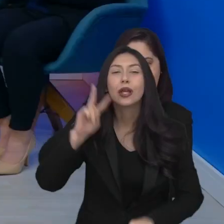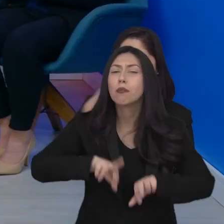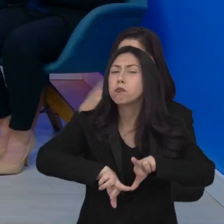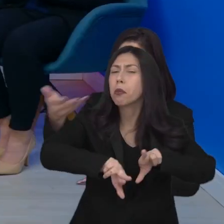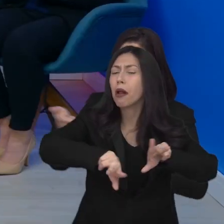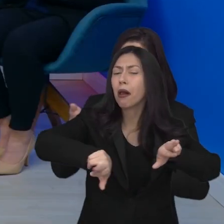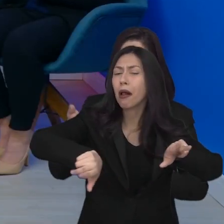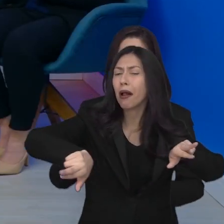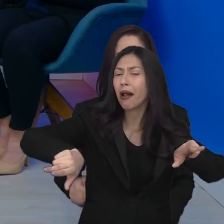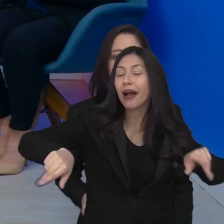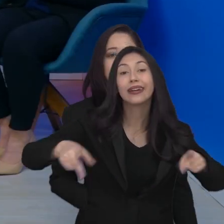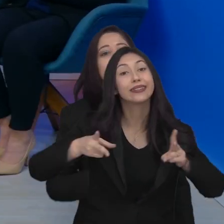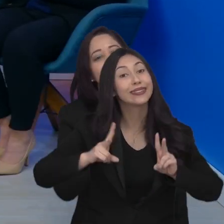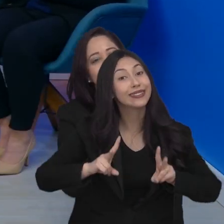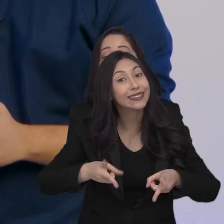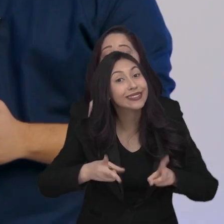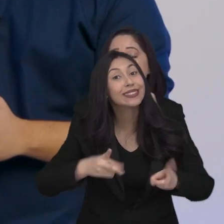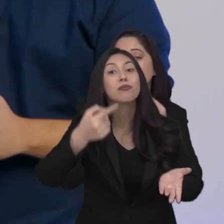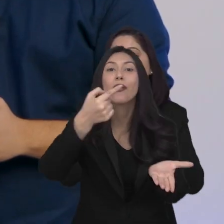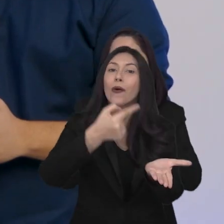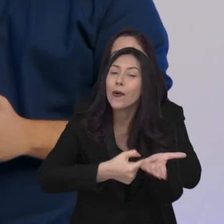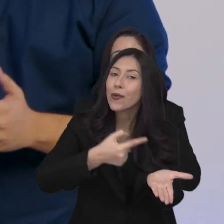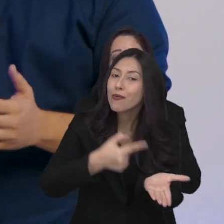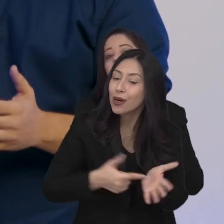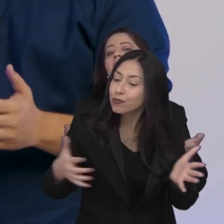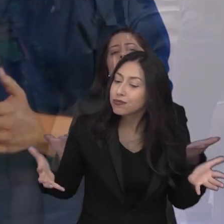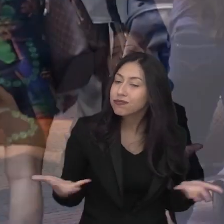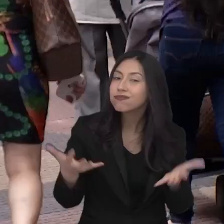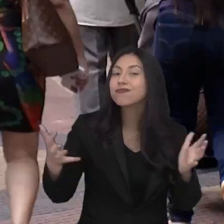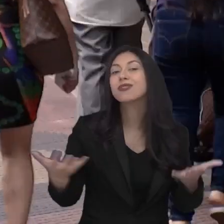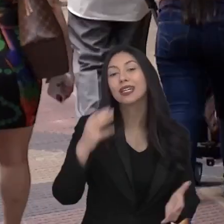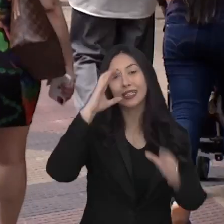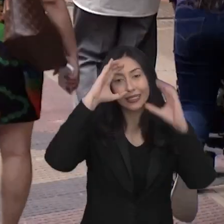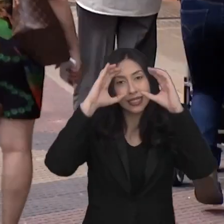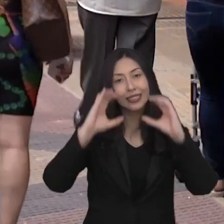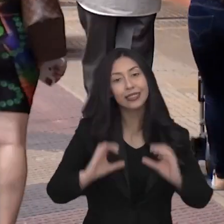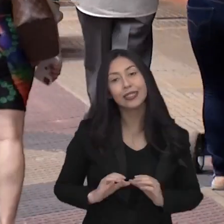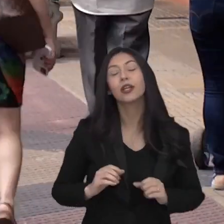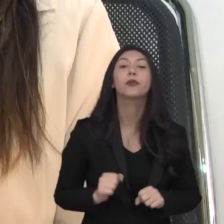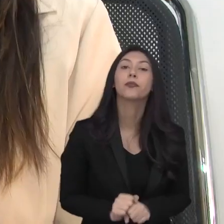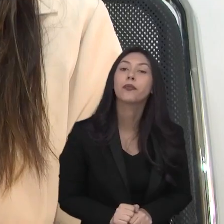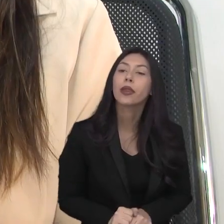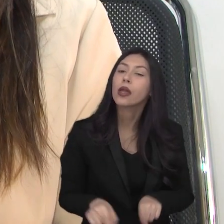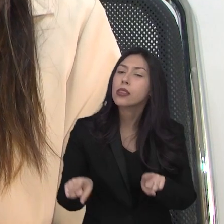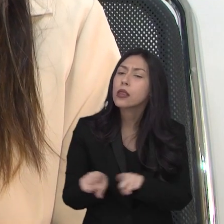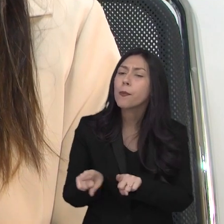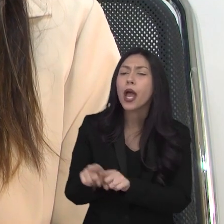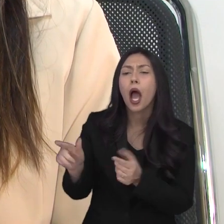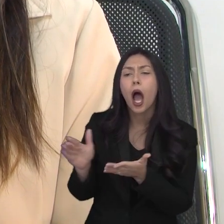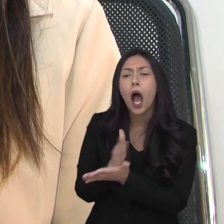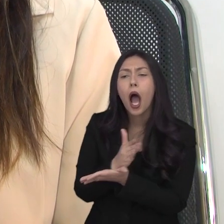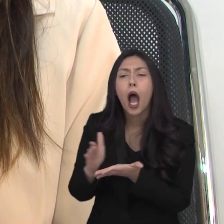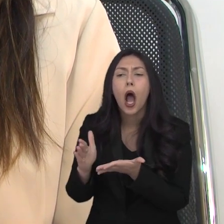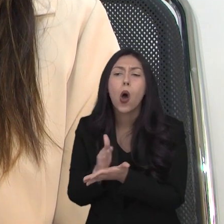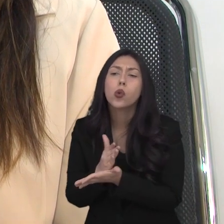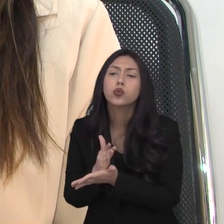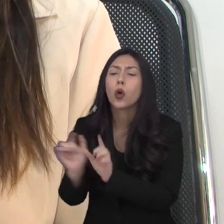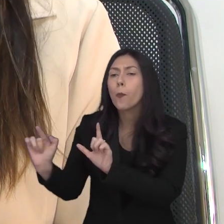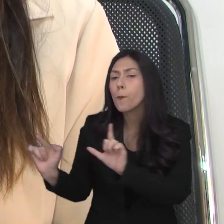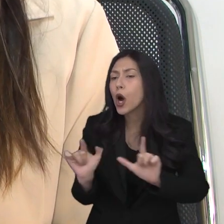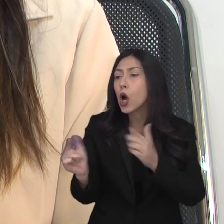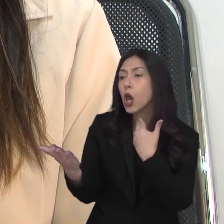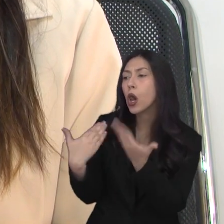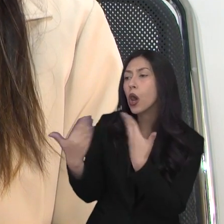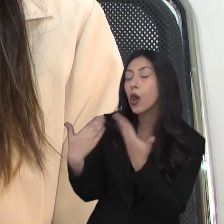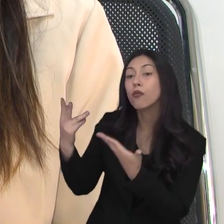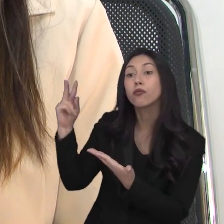história, serviços e muito mais. Sempre com o compromisso de promover a cidadania. Temos também alguns programas que dialogam